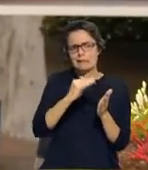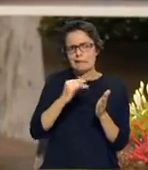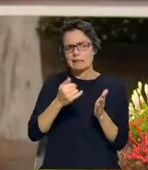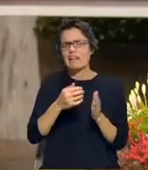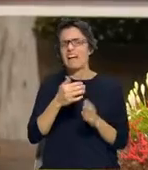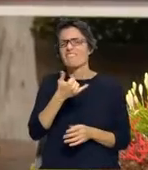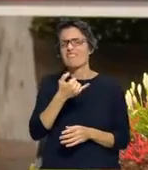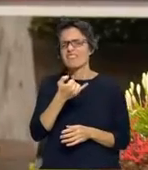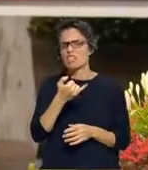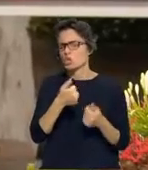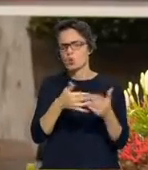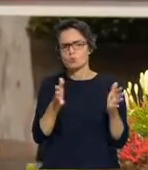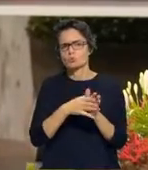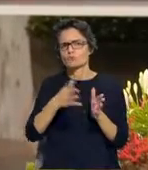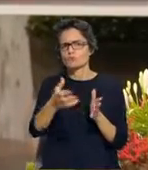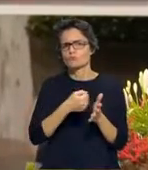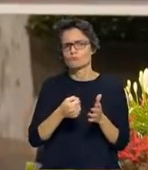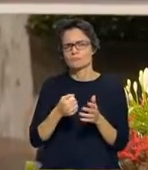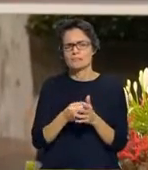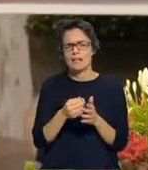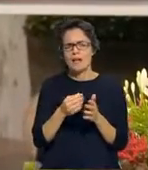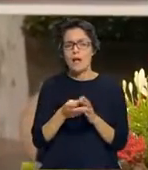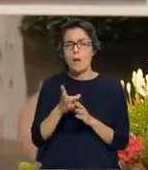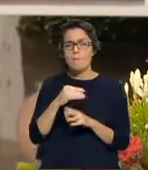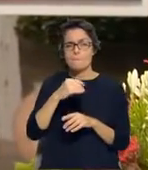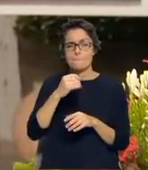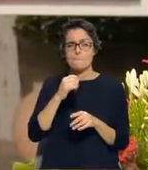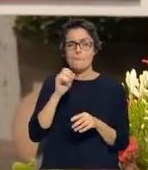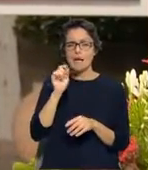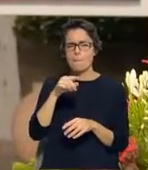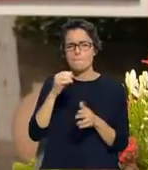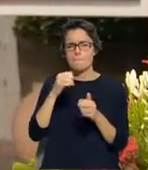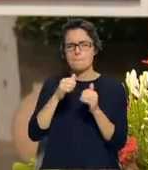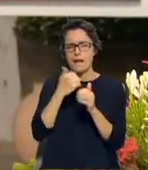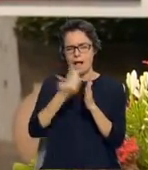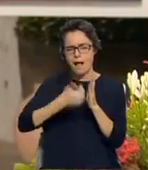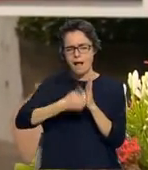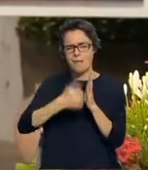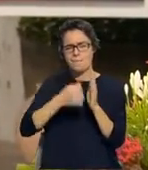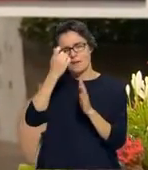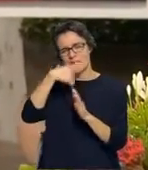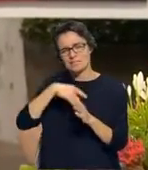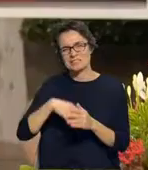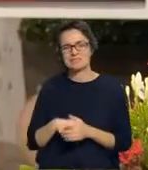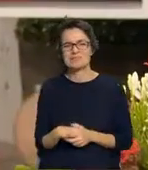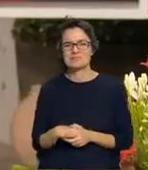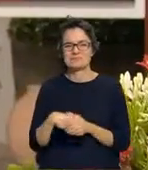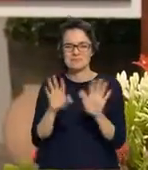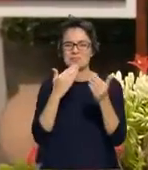25 euros e mais de 1000 páginas de histórias. Um exato. Grande aplauso para a Rosa e obrigada por ter vindo.